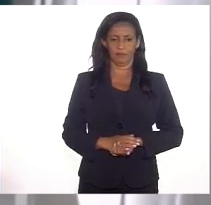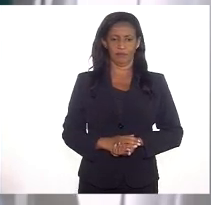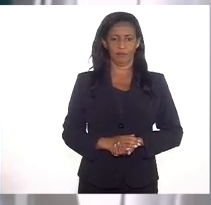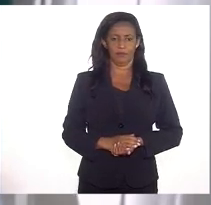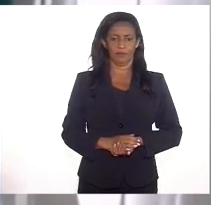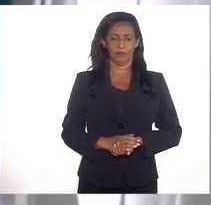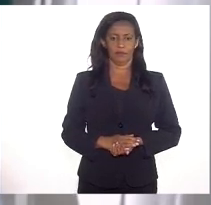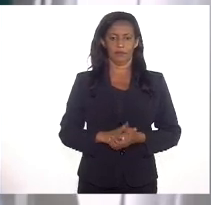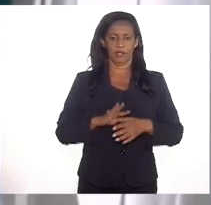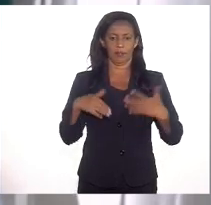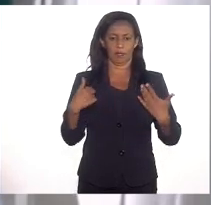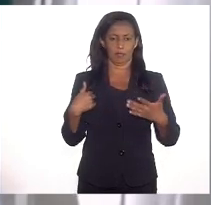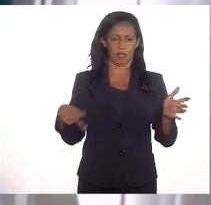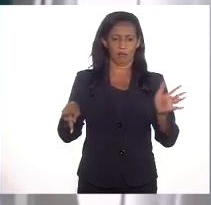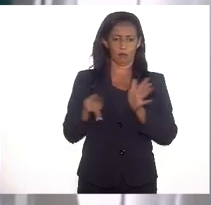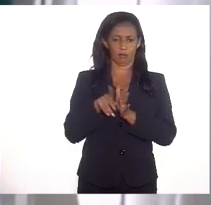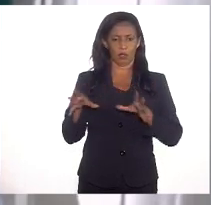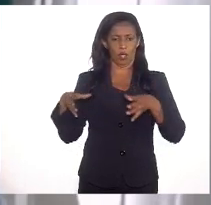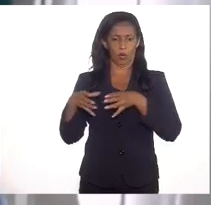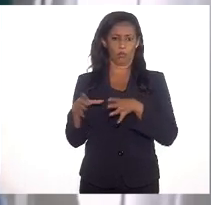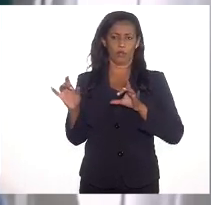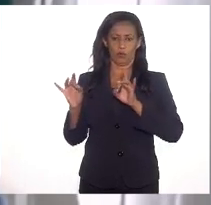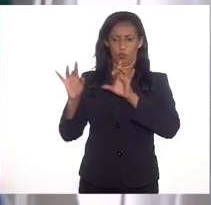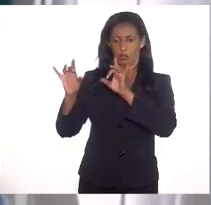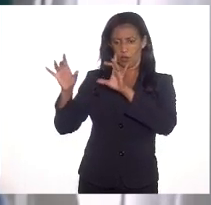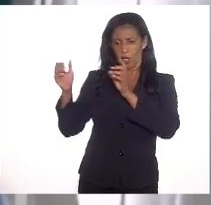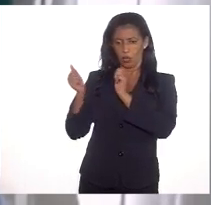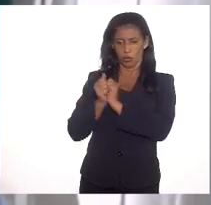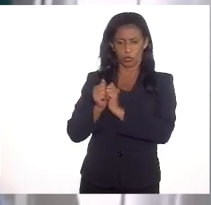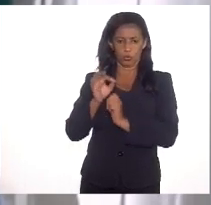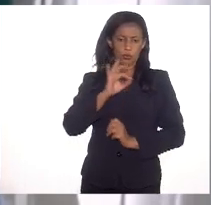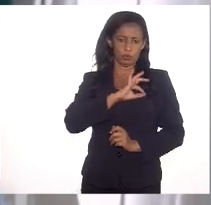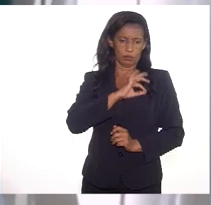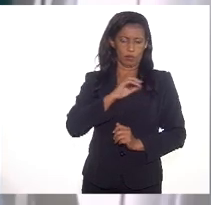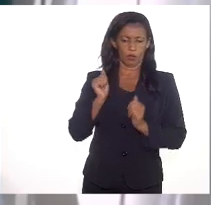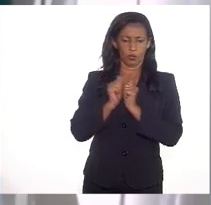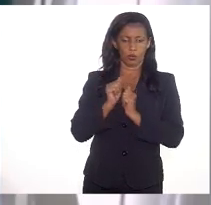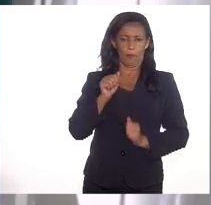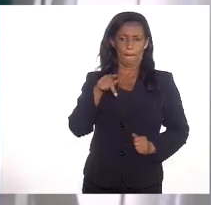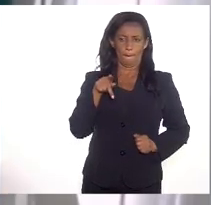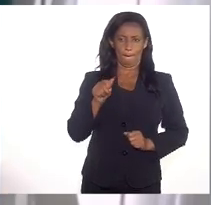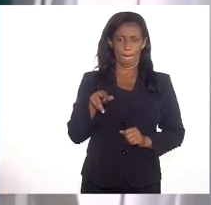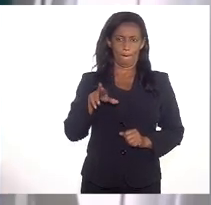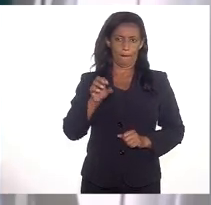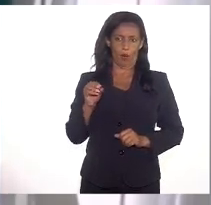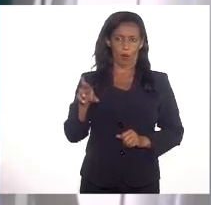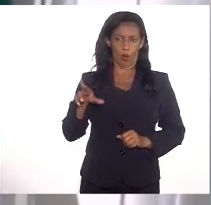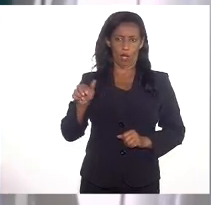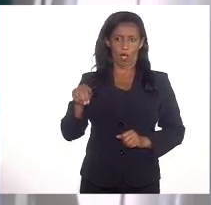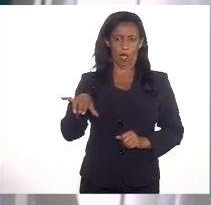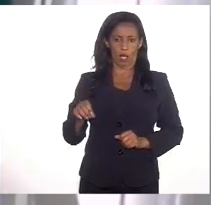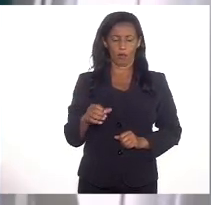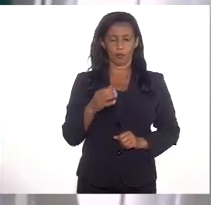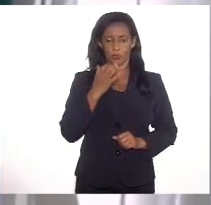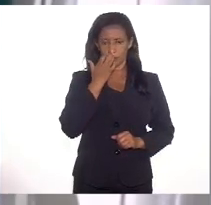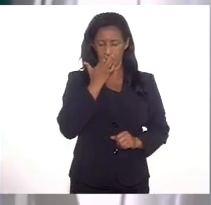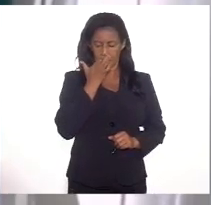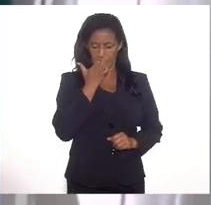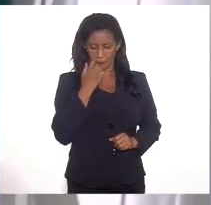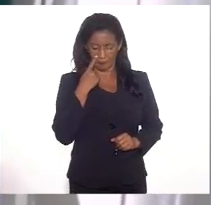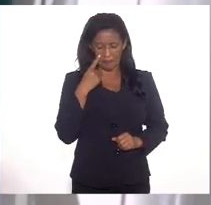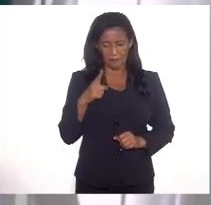Não é fácil decidir, mas assim, eu fiz parte de uma comissão especial junto com a deputada Marta Rocha, deputado Paulo Ramos, né? E a gente viu de perto